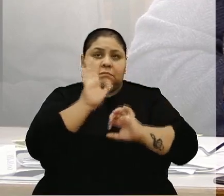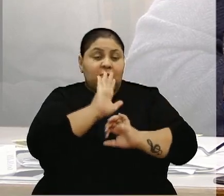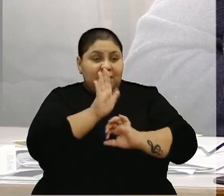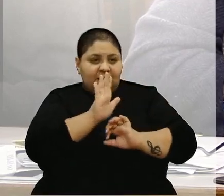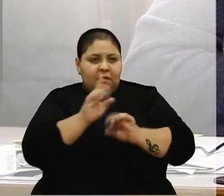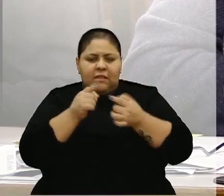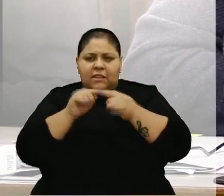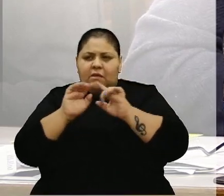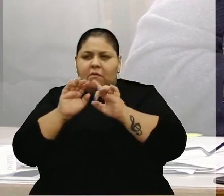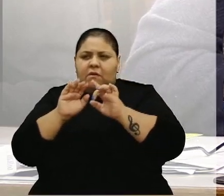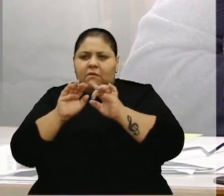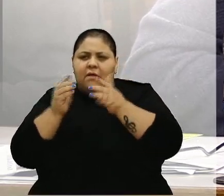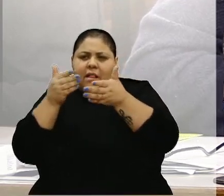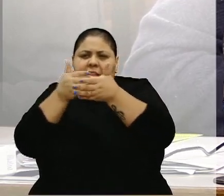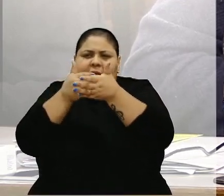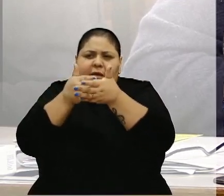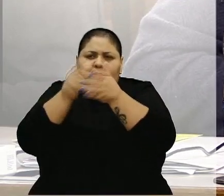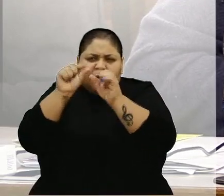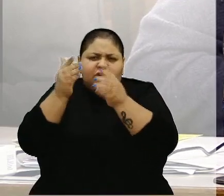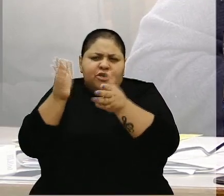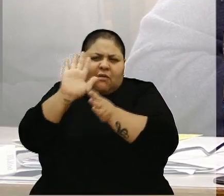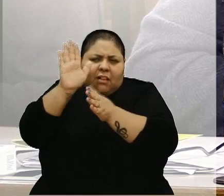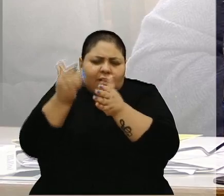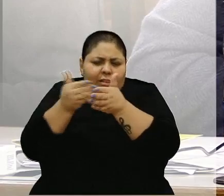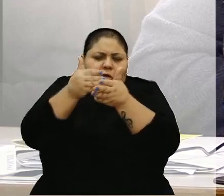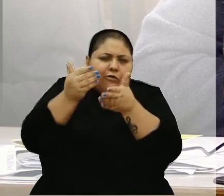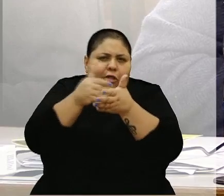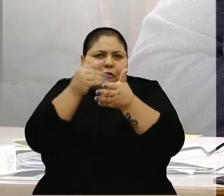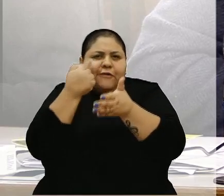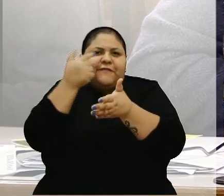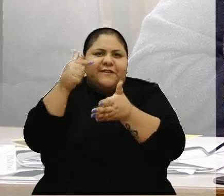logo, né? Que o senhor, eu